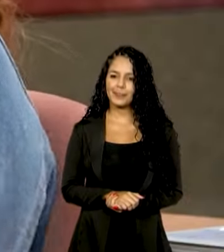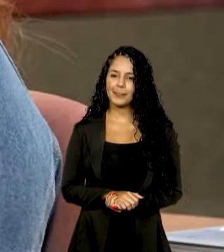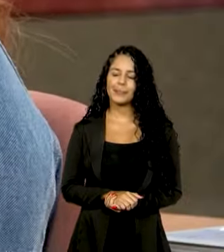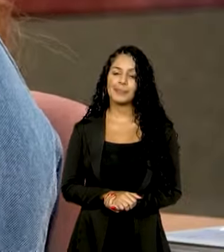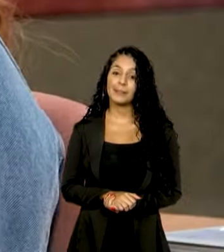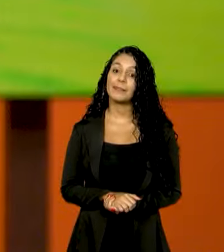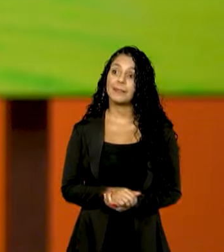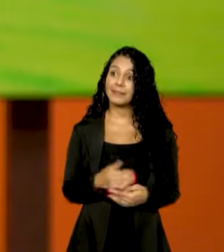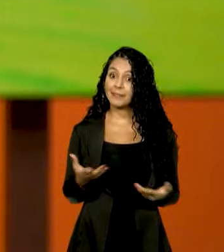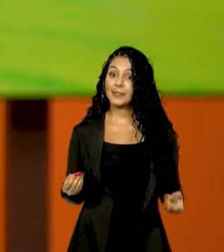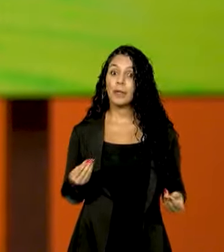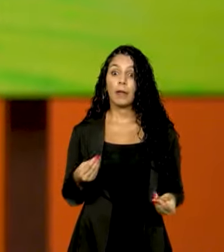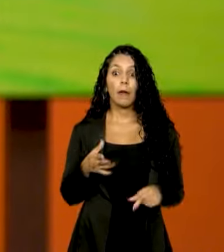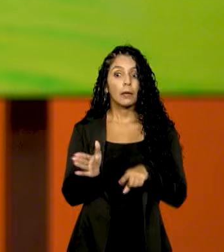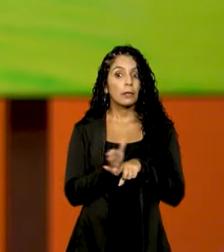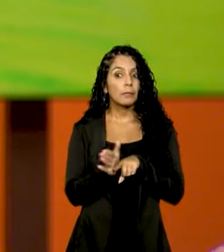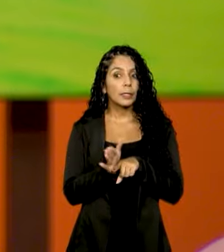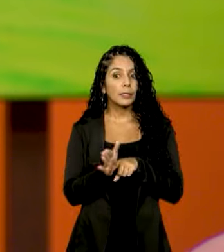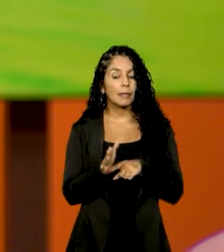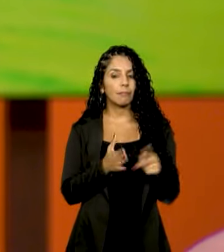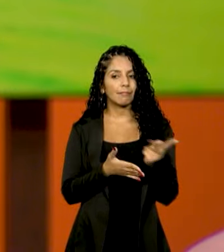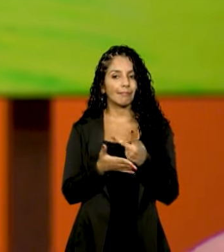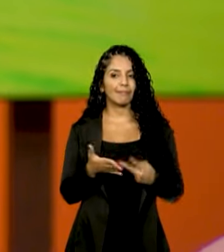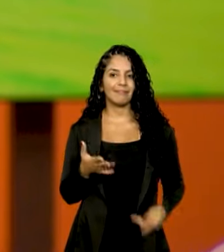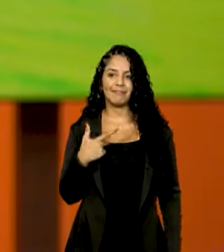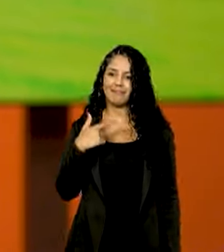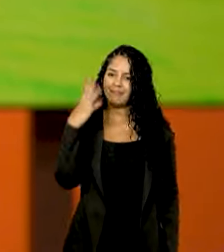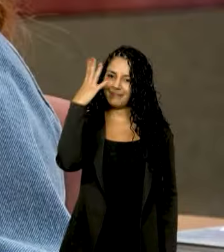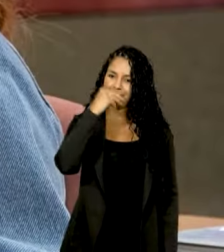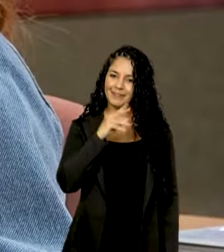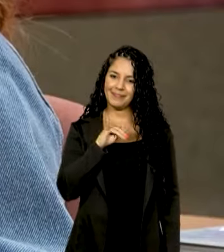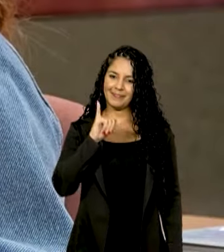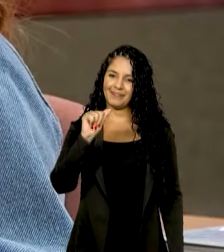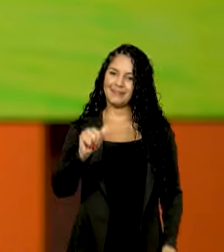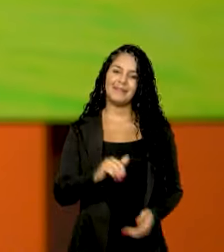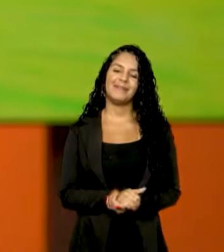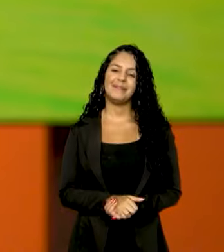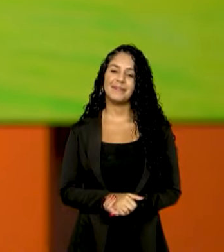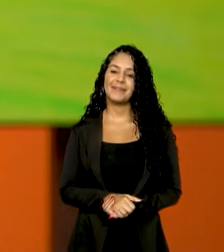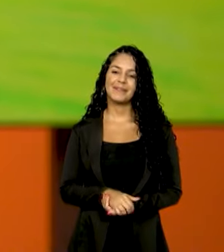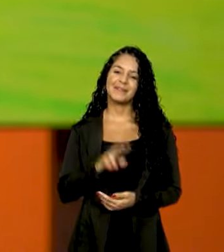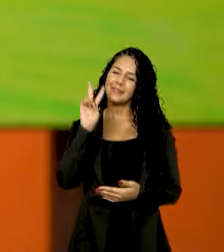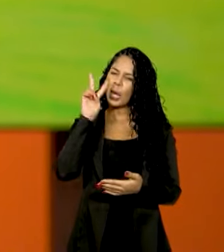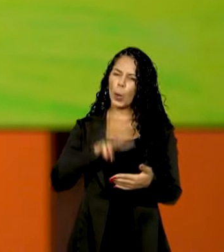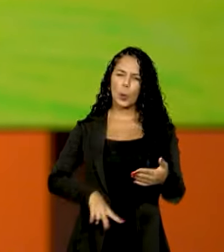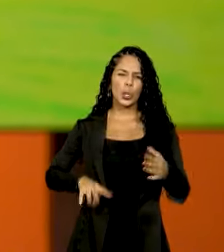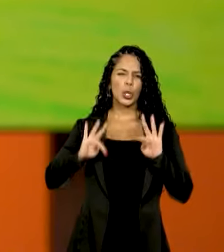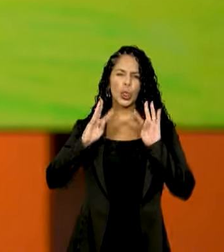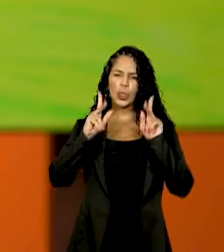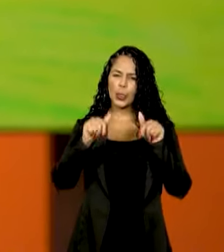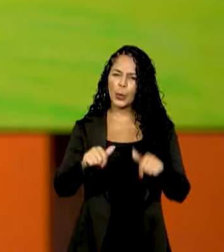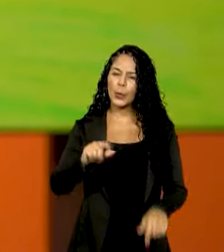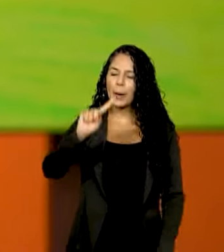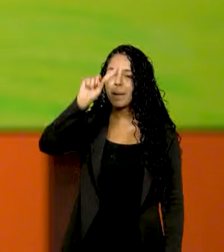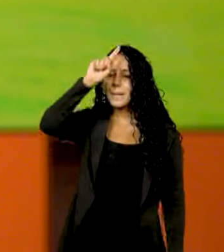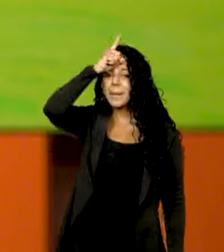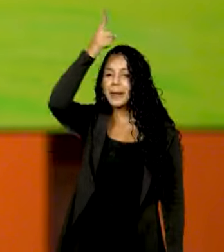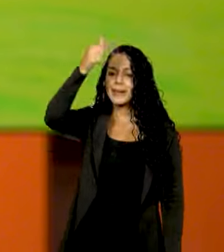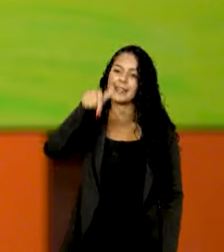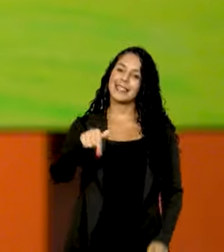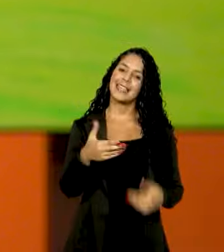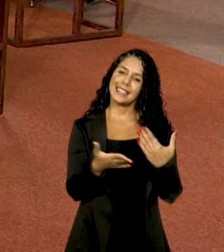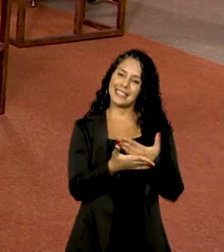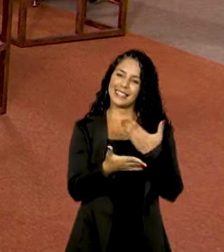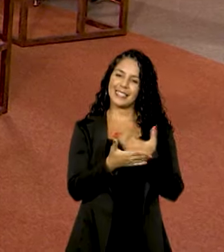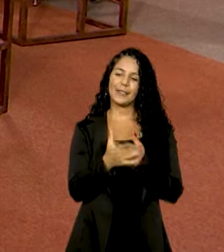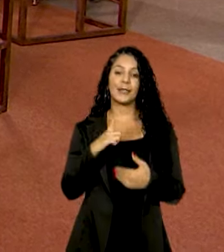Eu pesquisava esses poemas. Biazinha, então, que maravilha, aí, meu amor. Aí eu li a obra dele toda para poder inventar esse livro que é